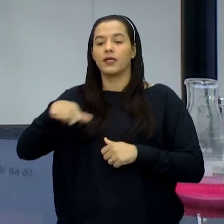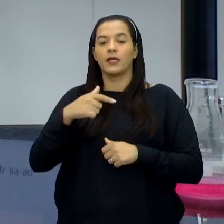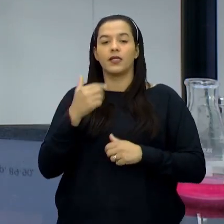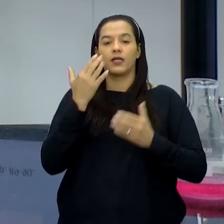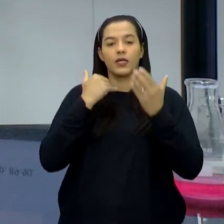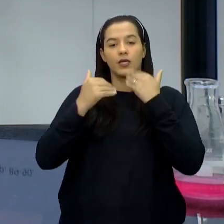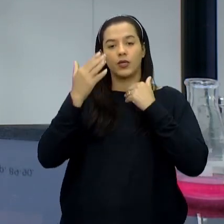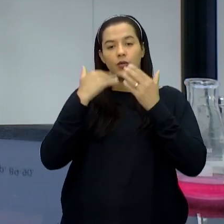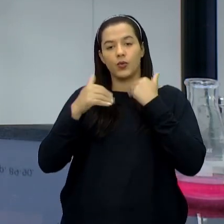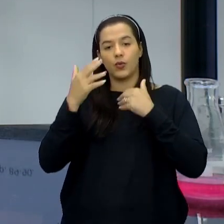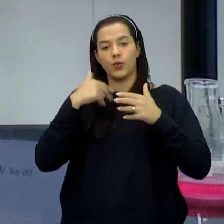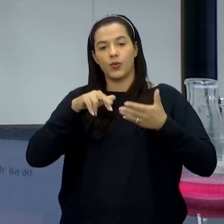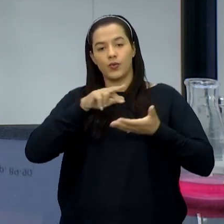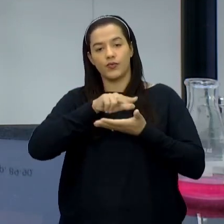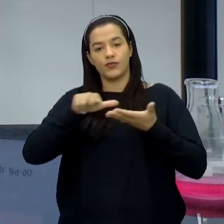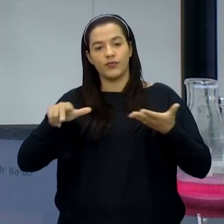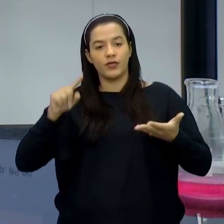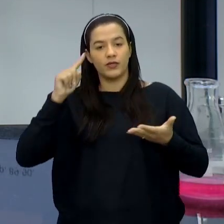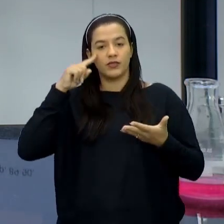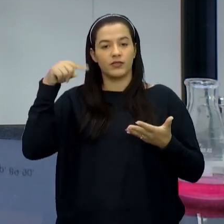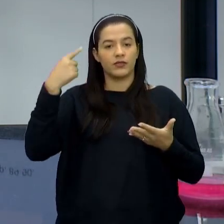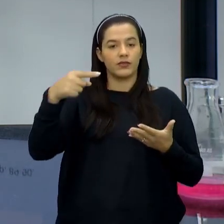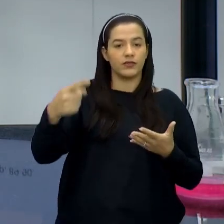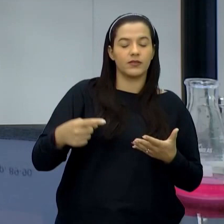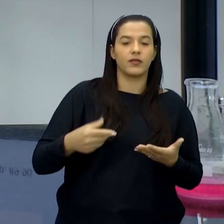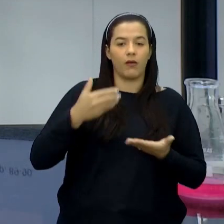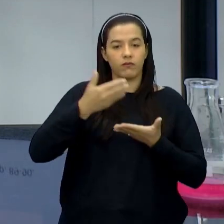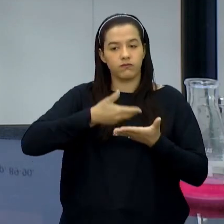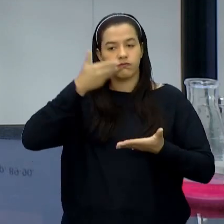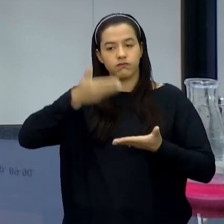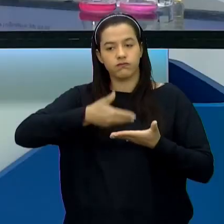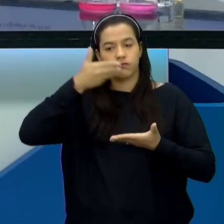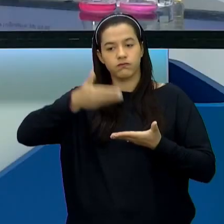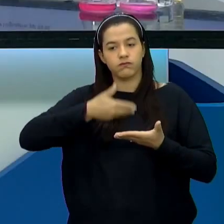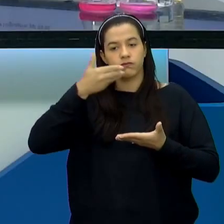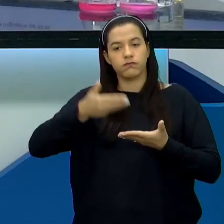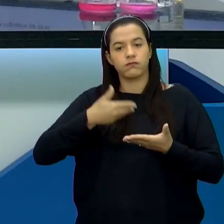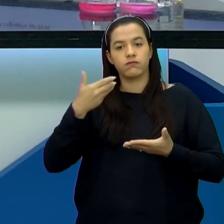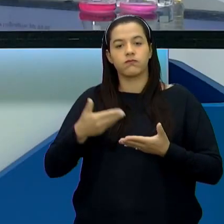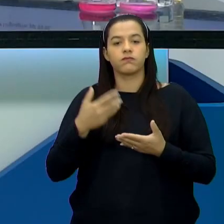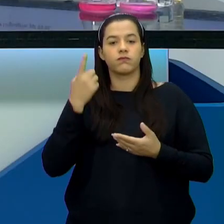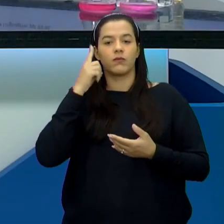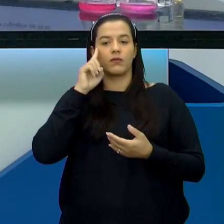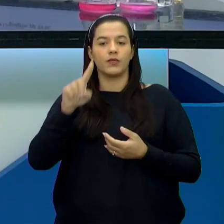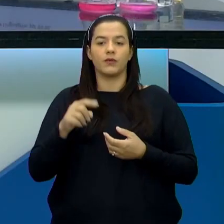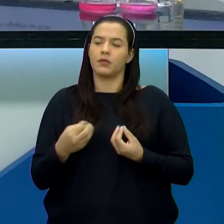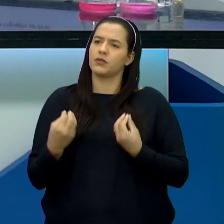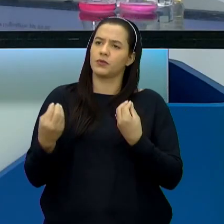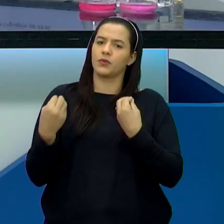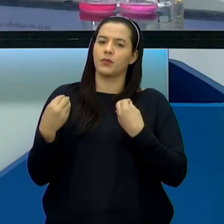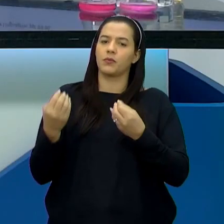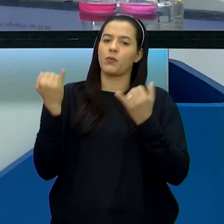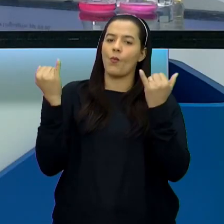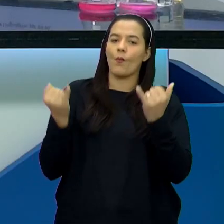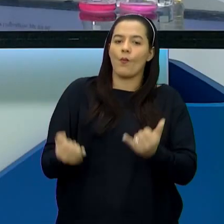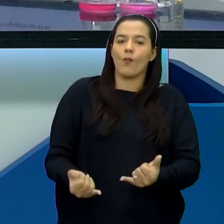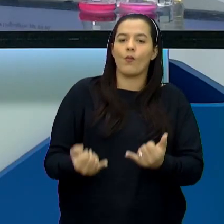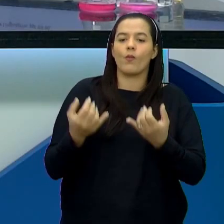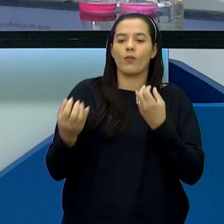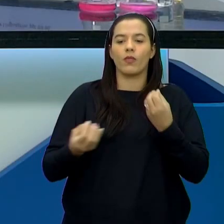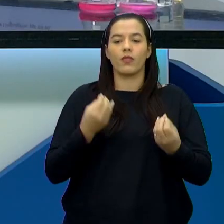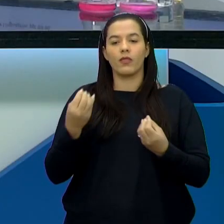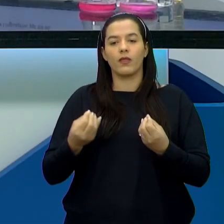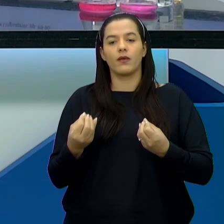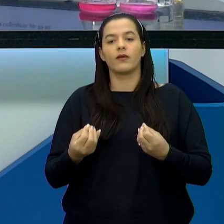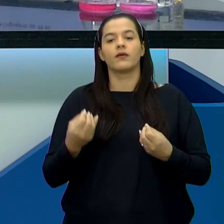alimenta várias vezes ao dia, 5, 10, né, Patrícia, vezes ao dia, e você fala assim, nossa, mas ele é tão magrinho, né? Mas